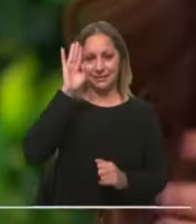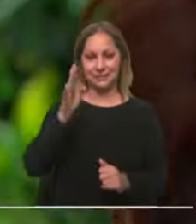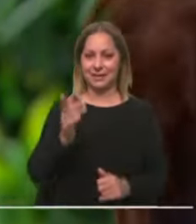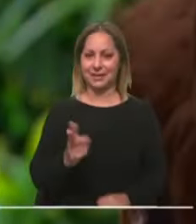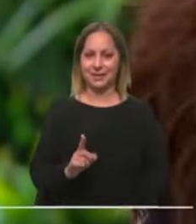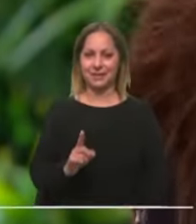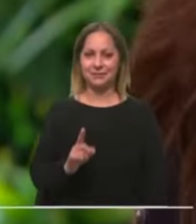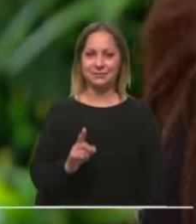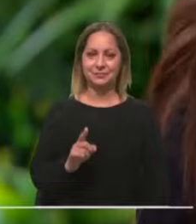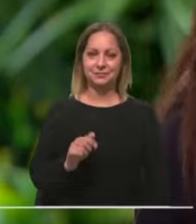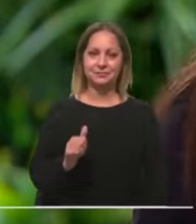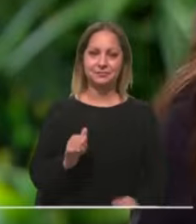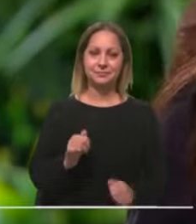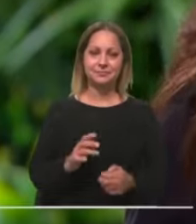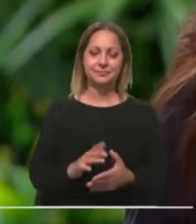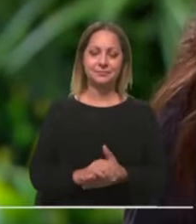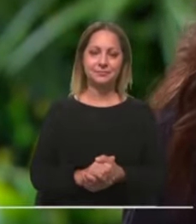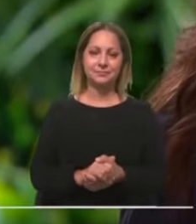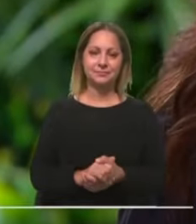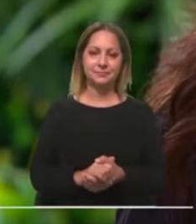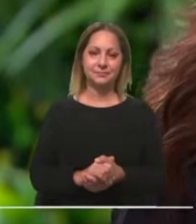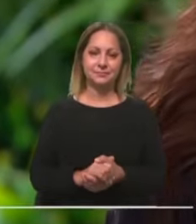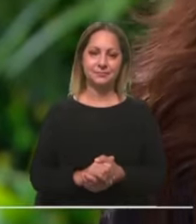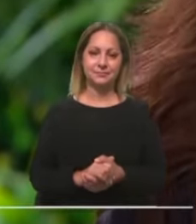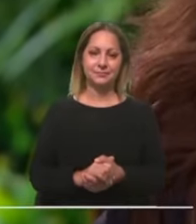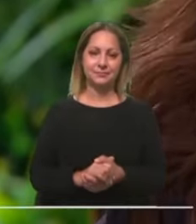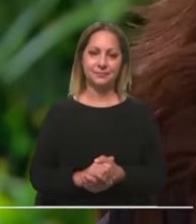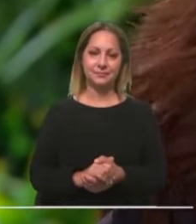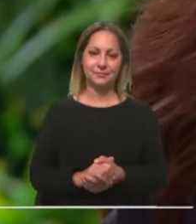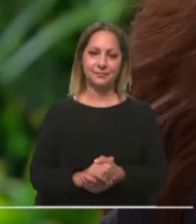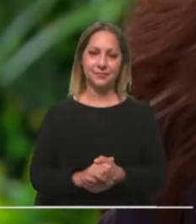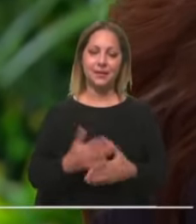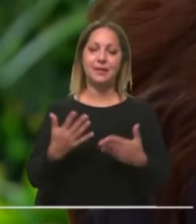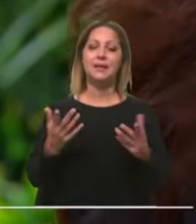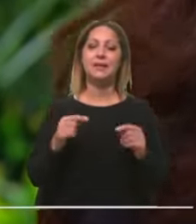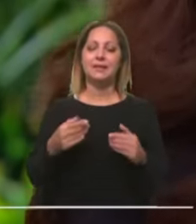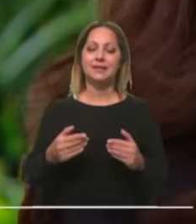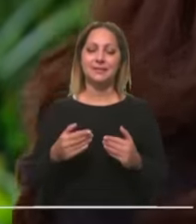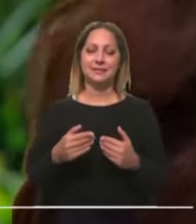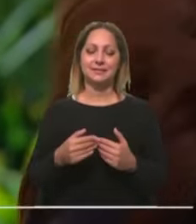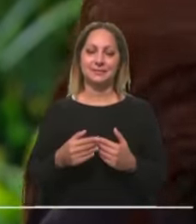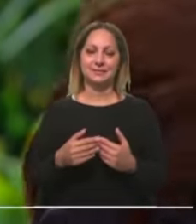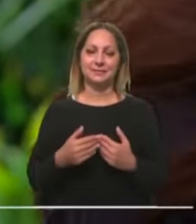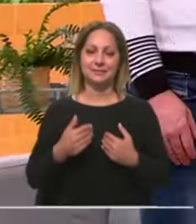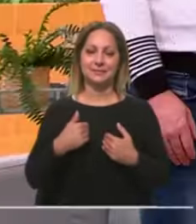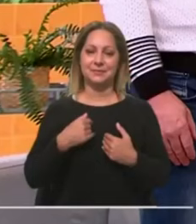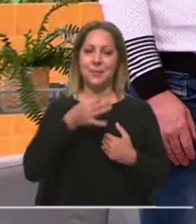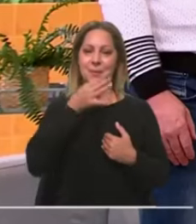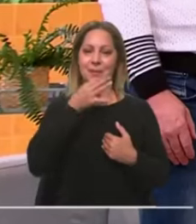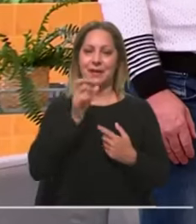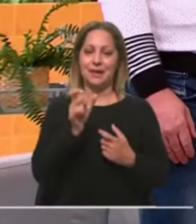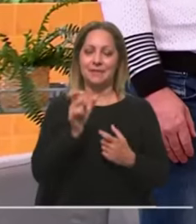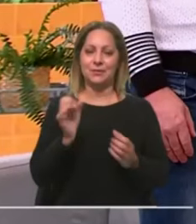Não estava à espera de nada do que aqui se passou, não foi? Não. E então? Dei-te palavras,